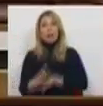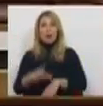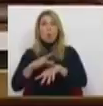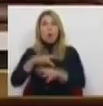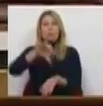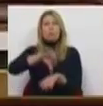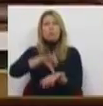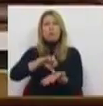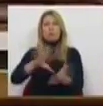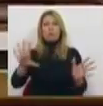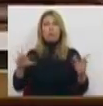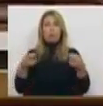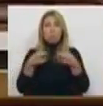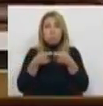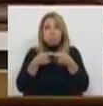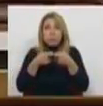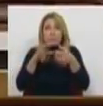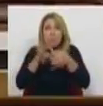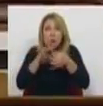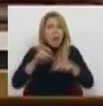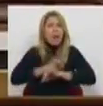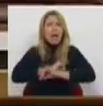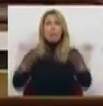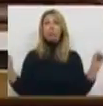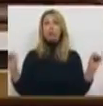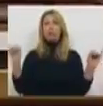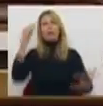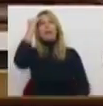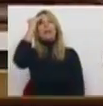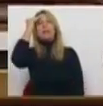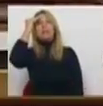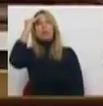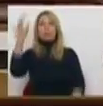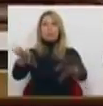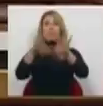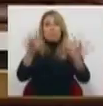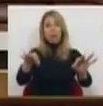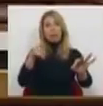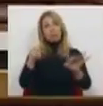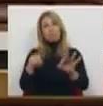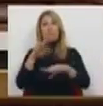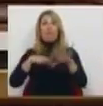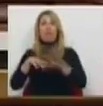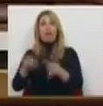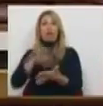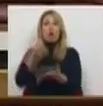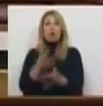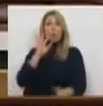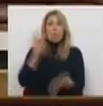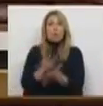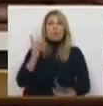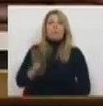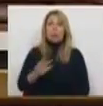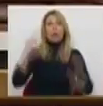uma conciliação impossível e o saudosismo da receita derrotada nos últimos anos. O Tratado Orçamental